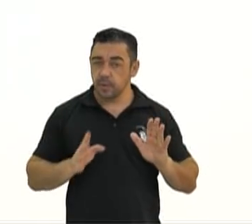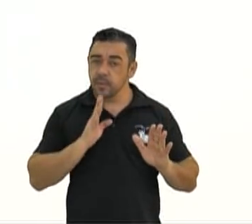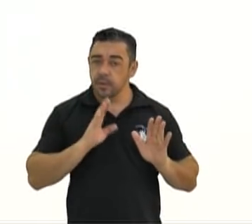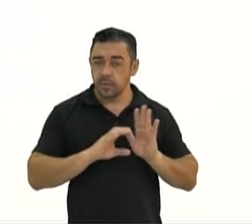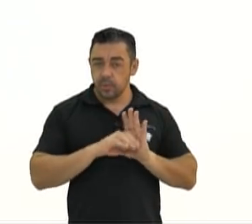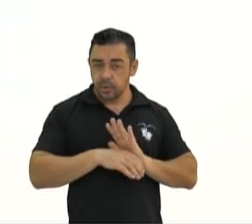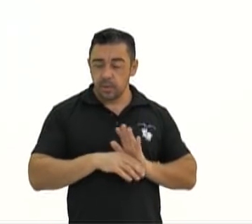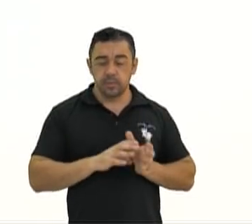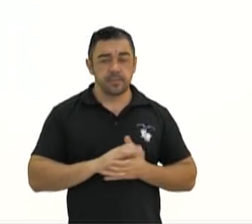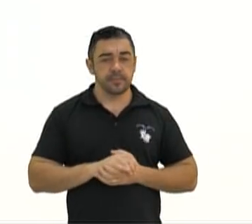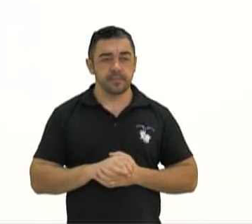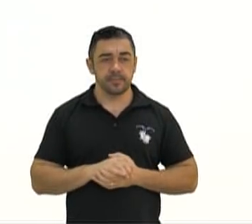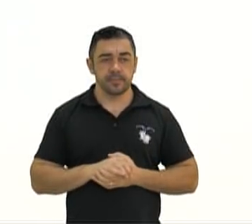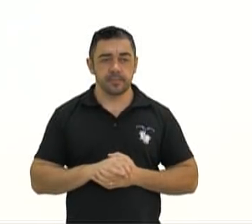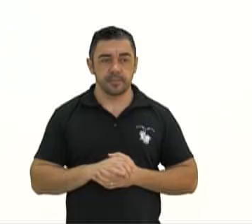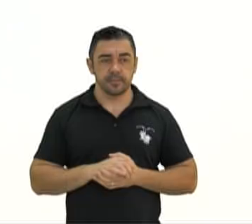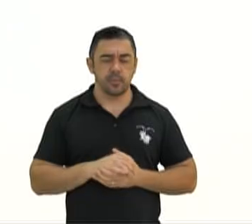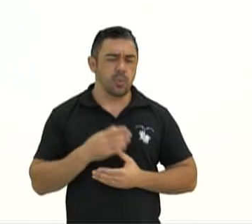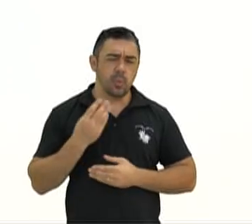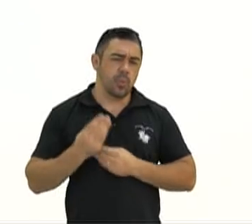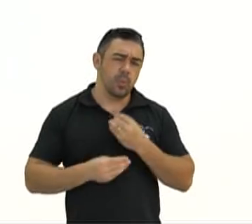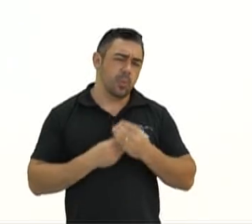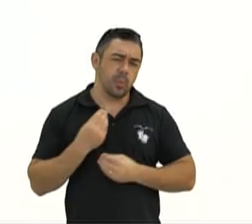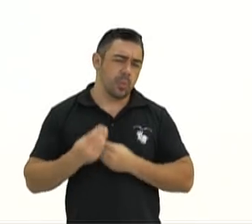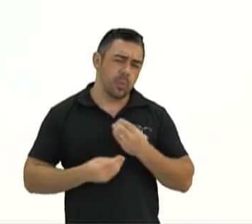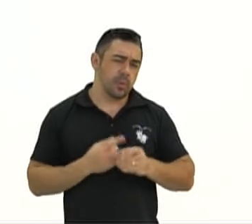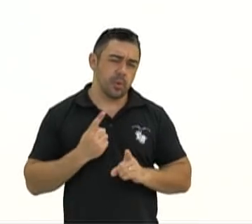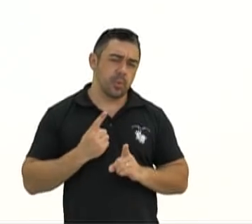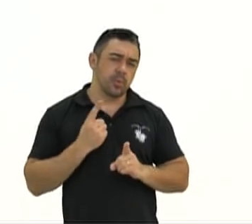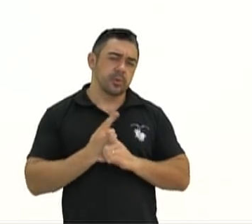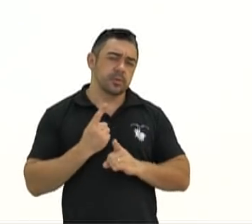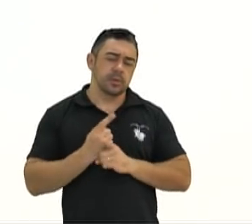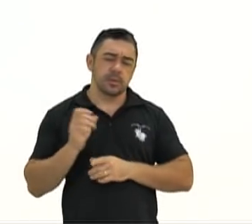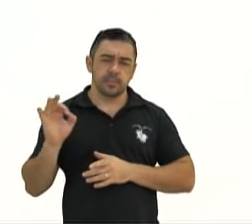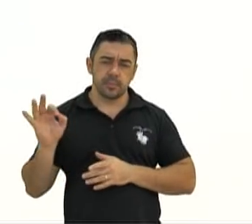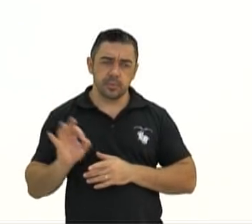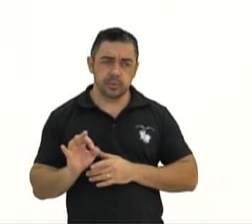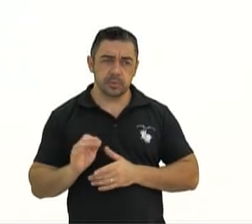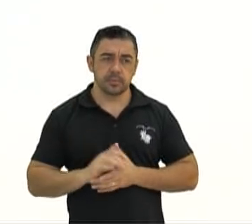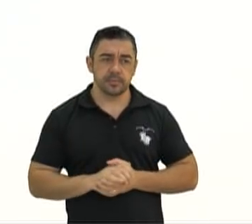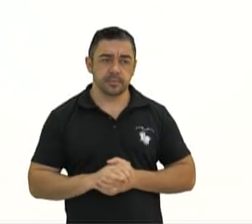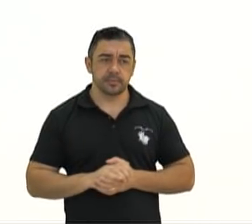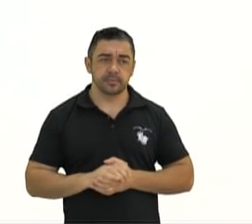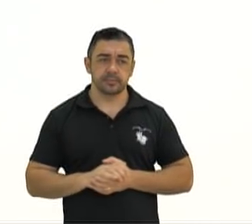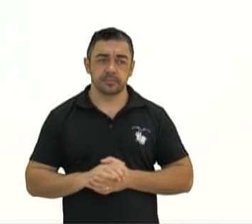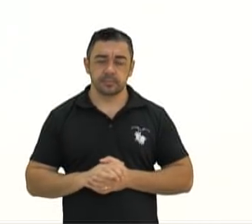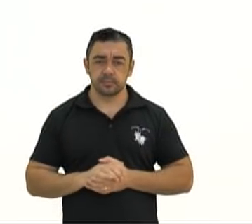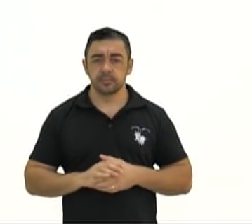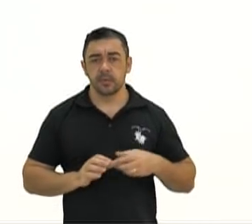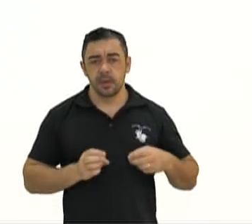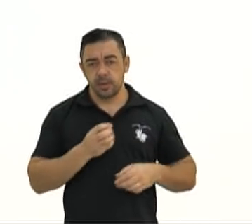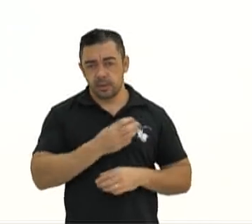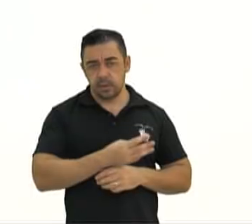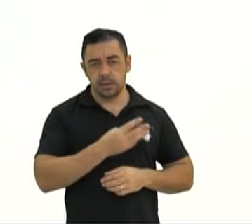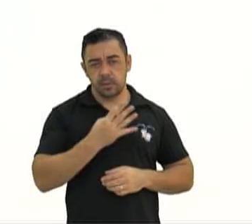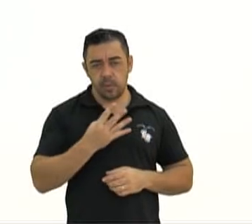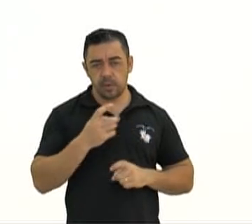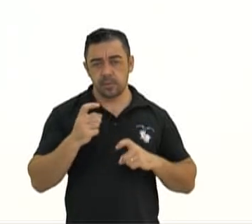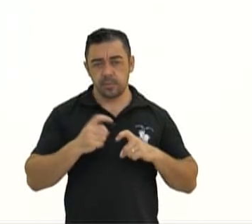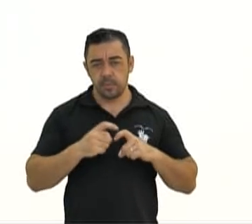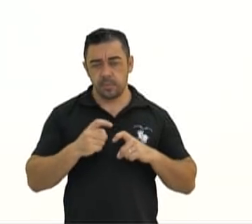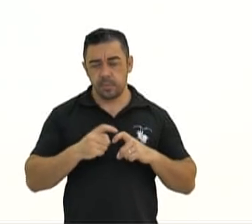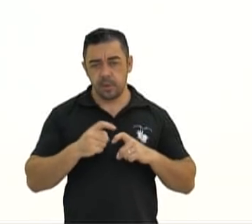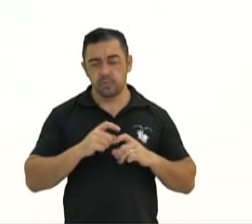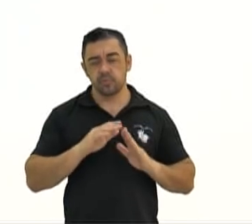Então, veja, como que eu faço para achar a porcentagem? Então, nós temos 34 médicos